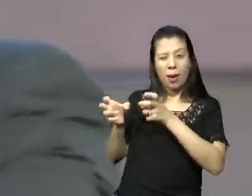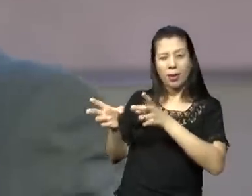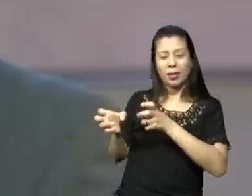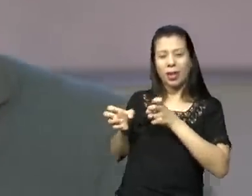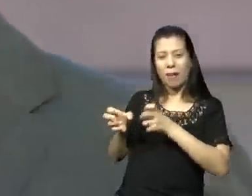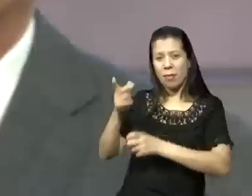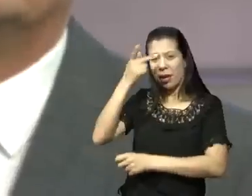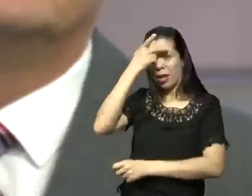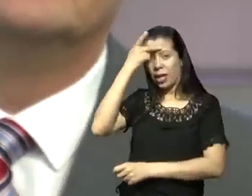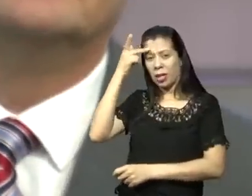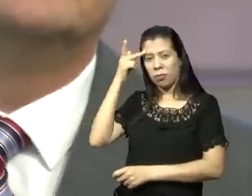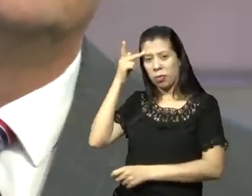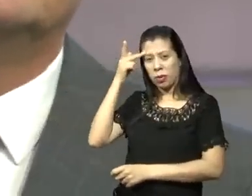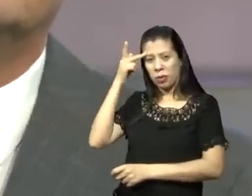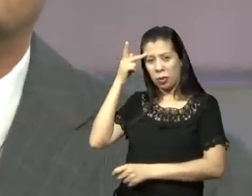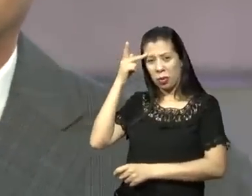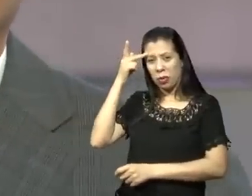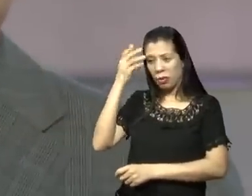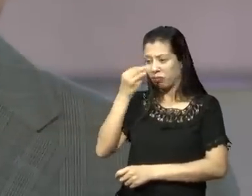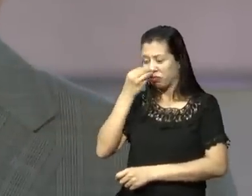Éden o diabo veio